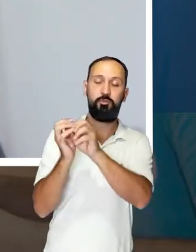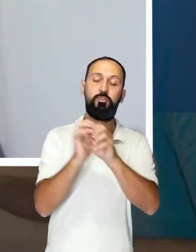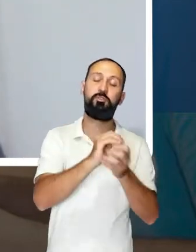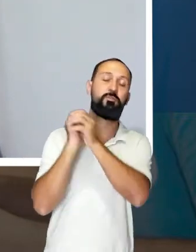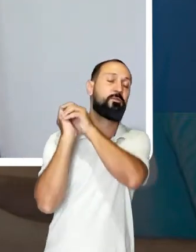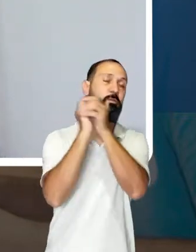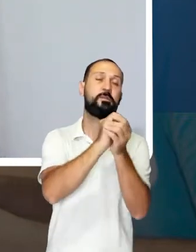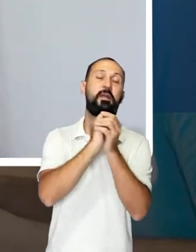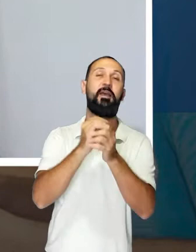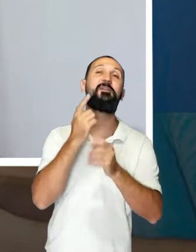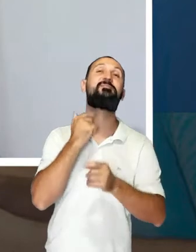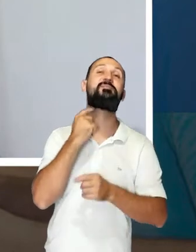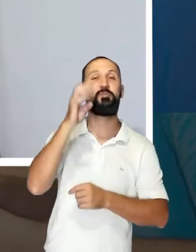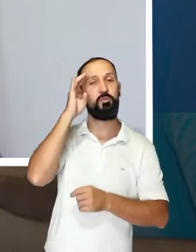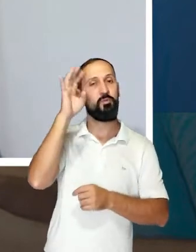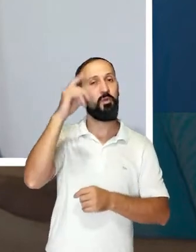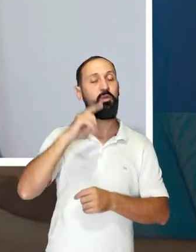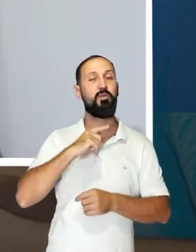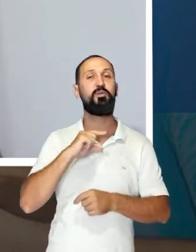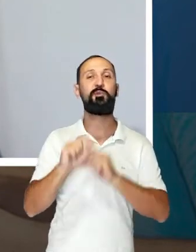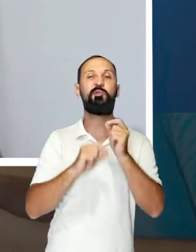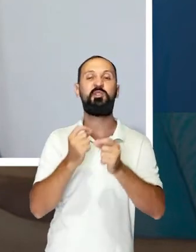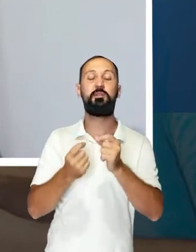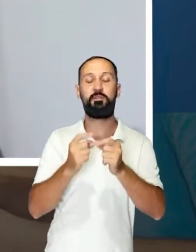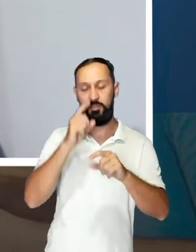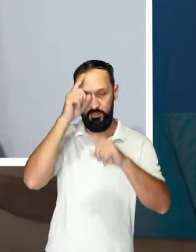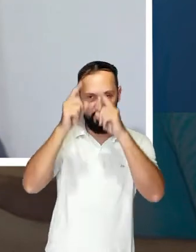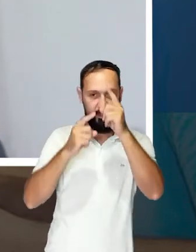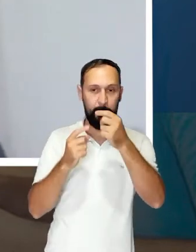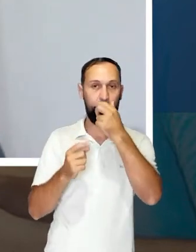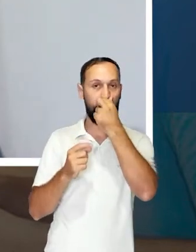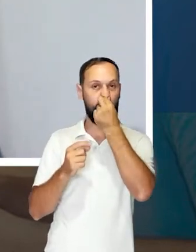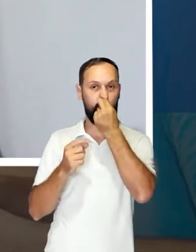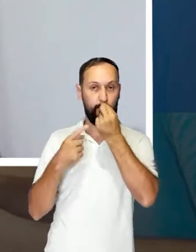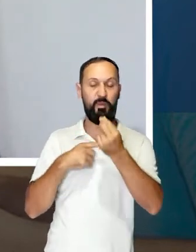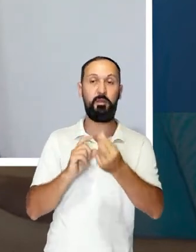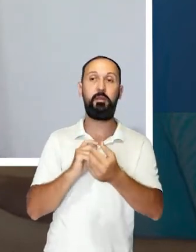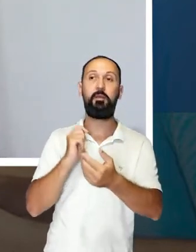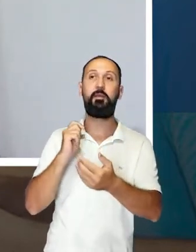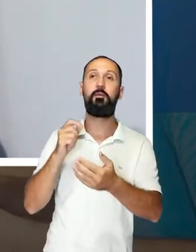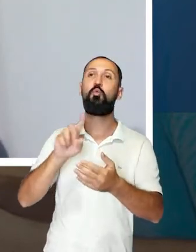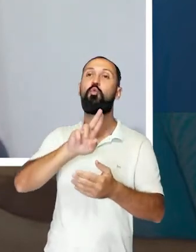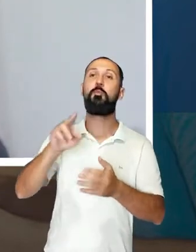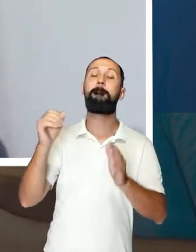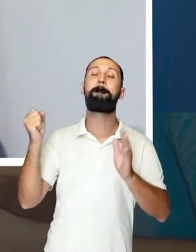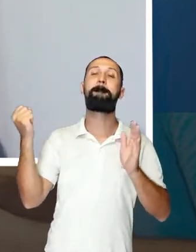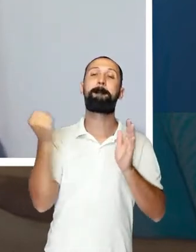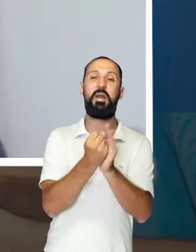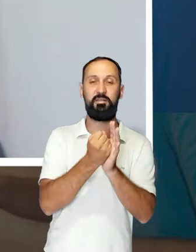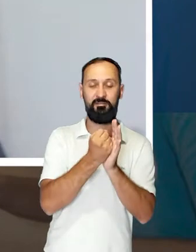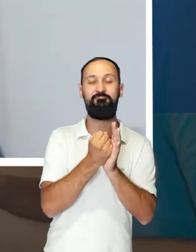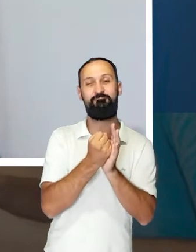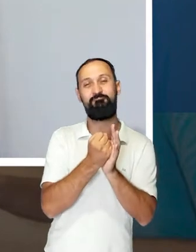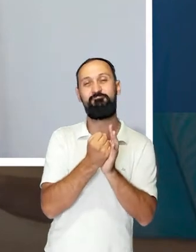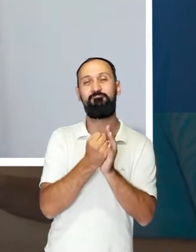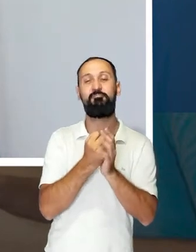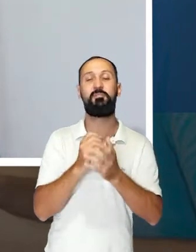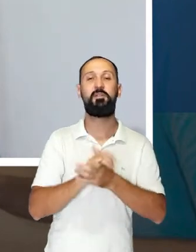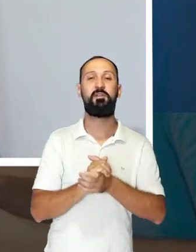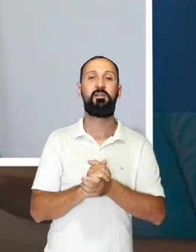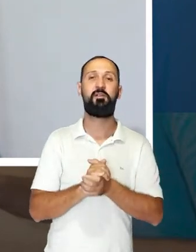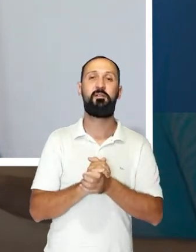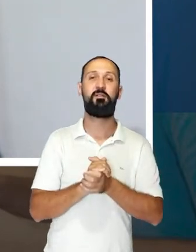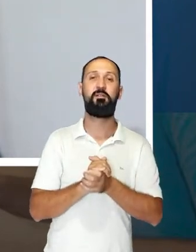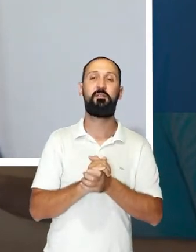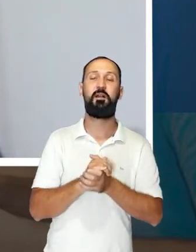E os drinks eram um desejo que eu tinha de criar drinks e patenteá-los. Só que